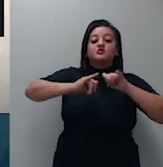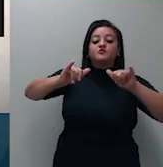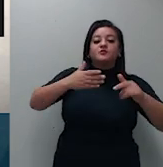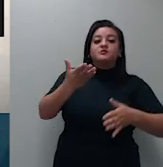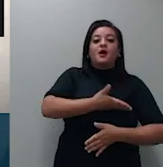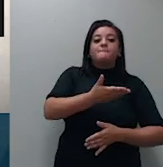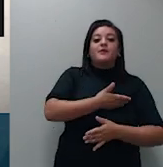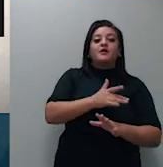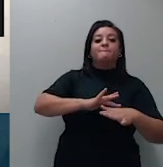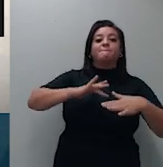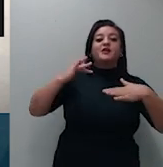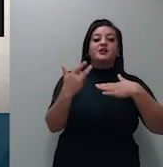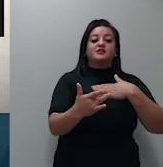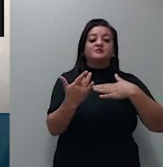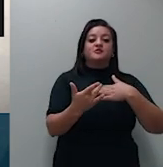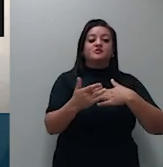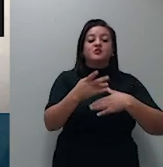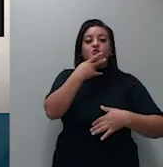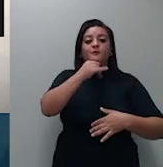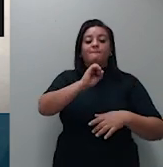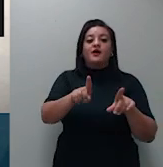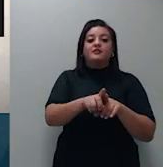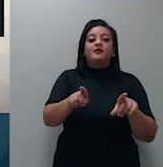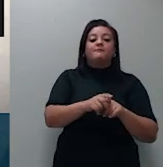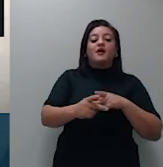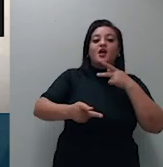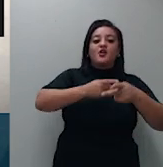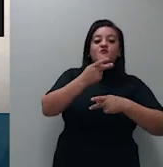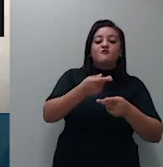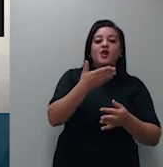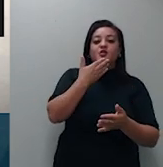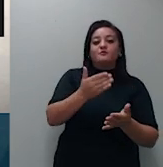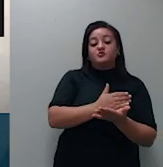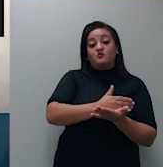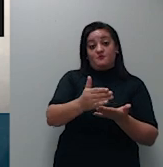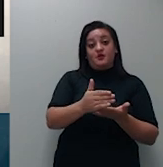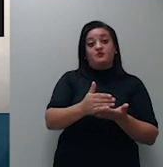do genitor inclusive relatado na petição inicial